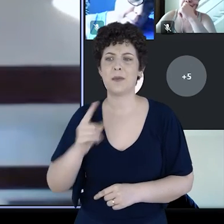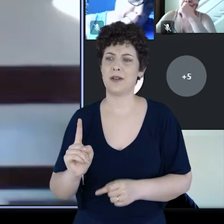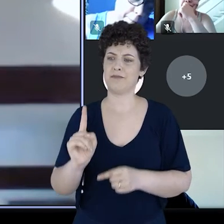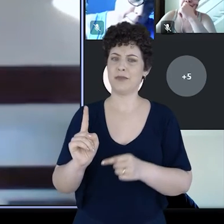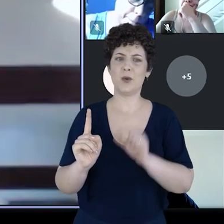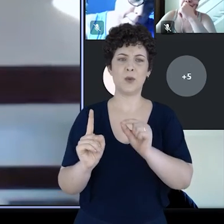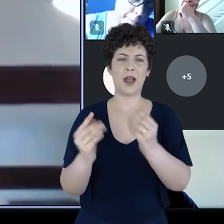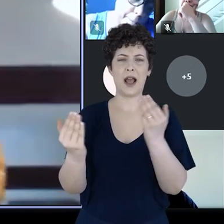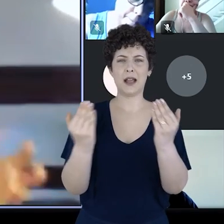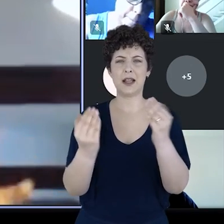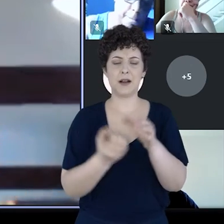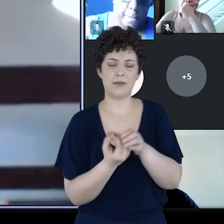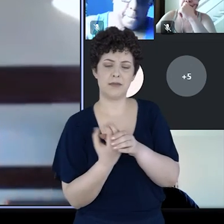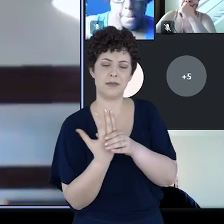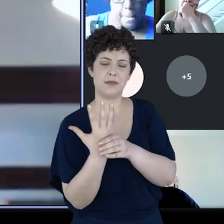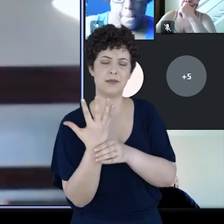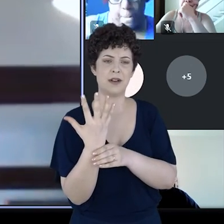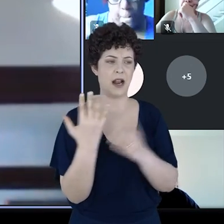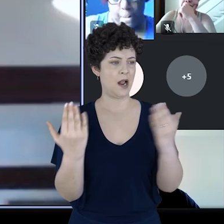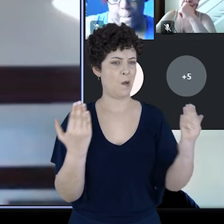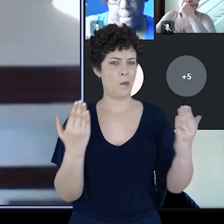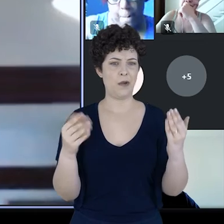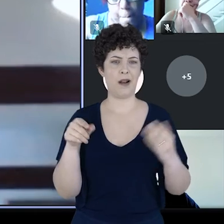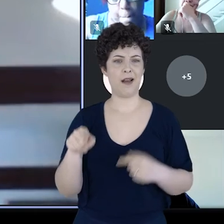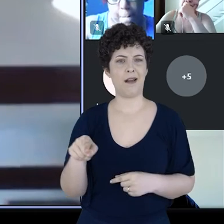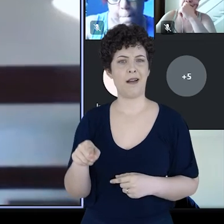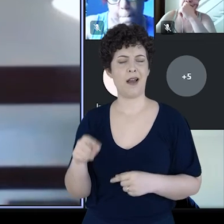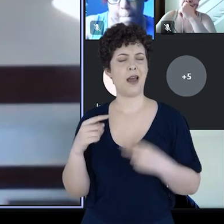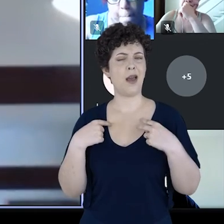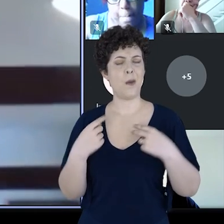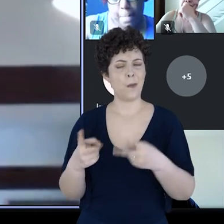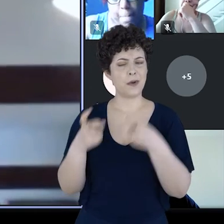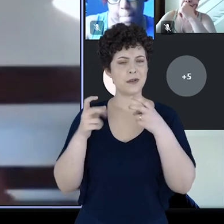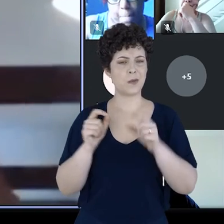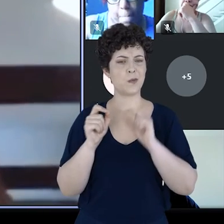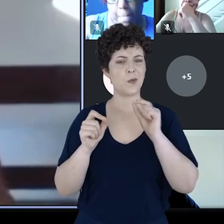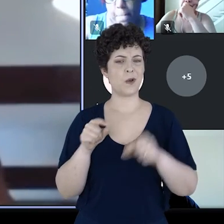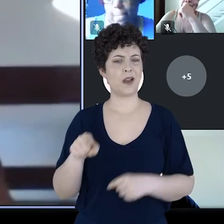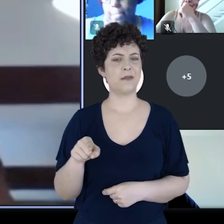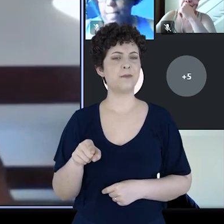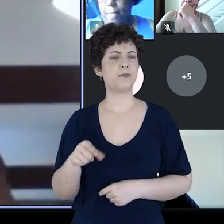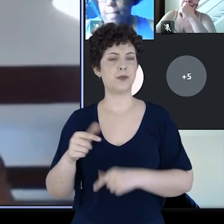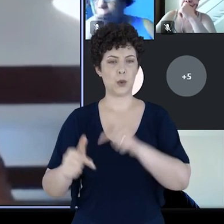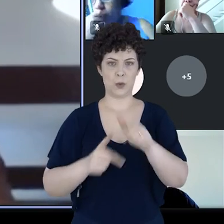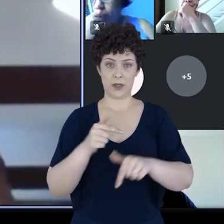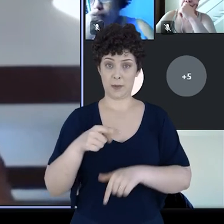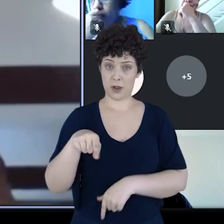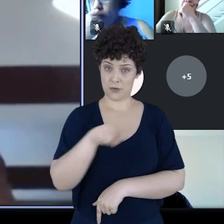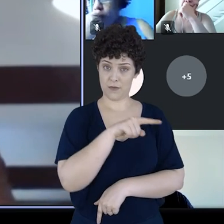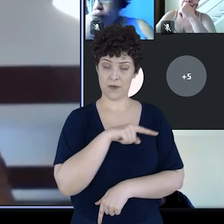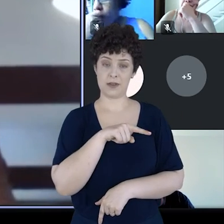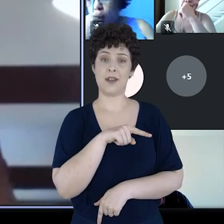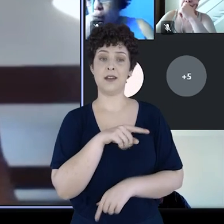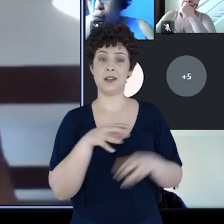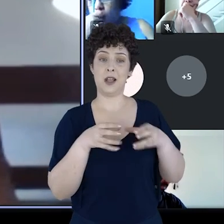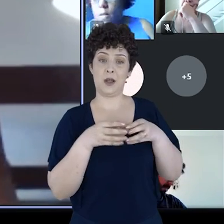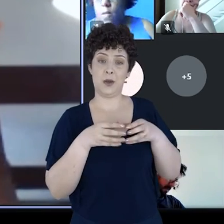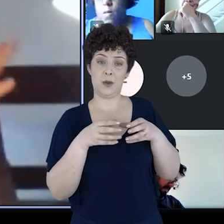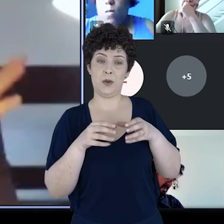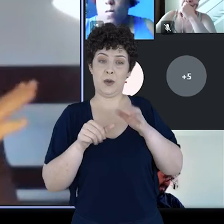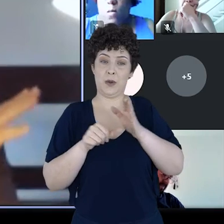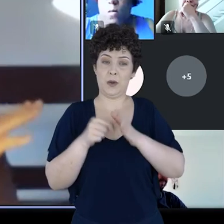isso. Achei lindo essa analogia. Tem cabelo liso, né? Longo. Porque eu vejo do trabalho de vocês,